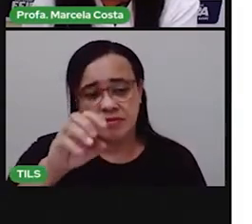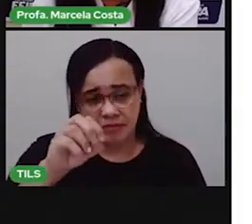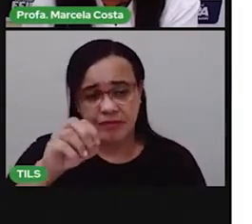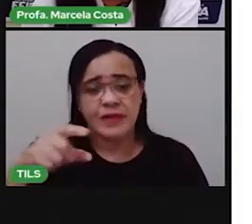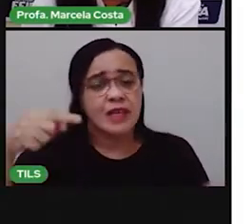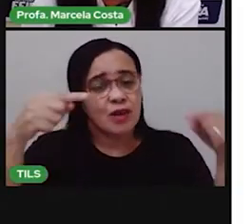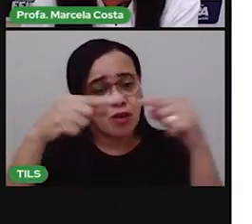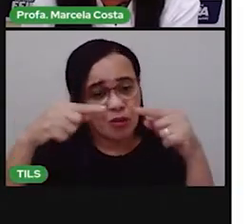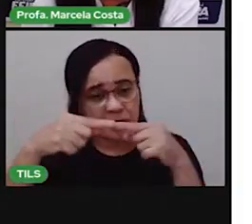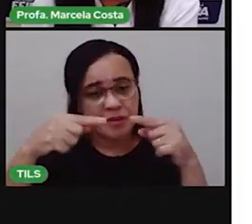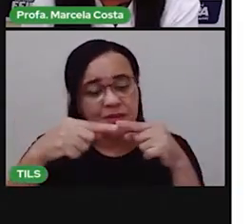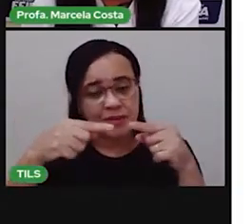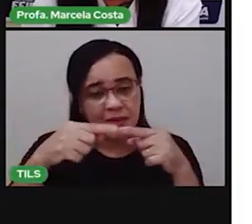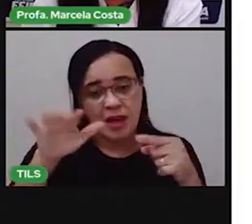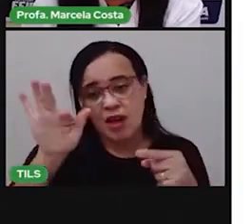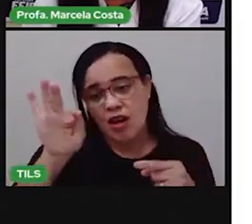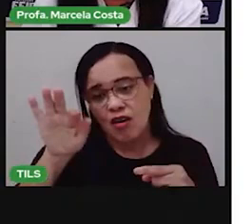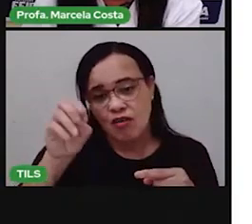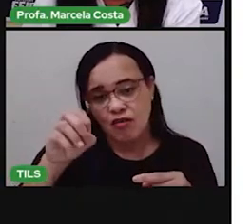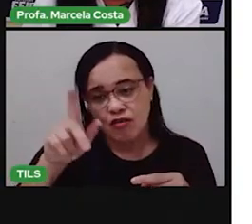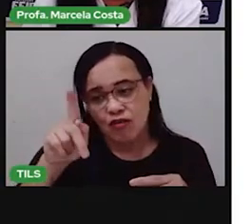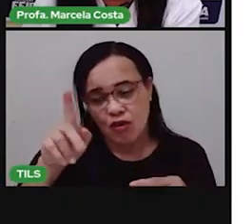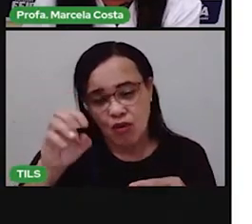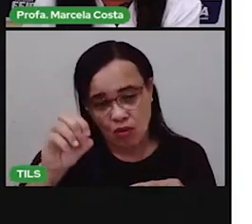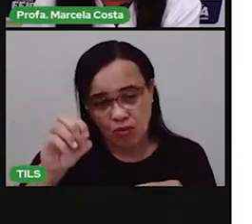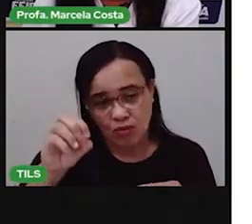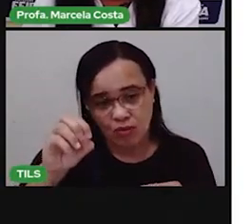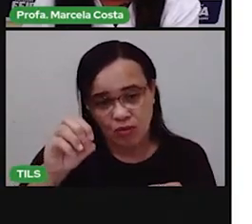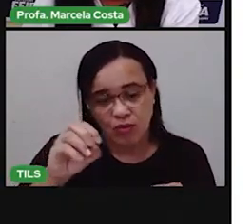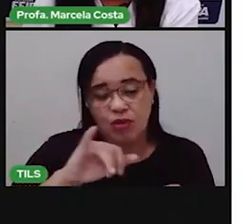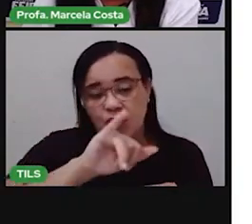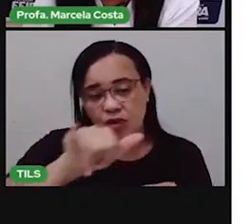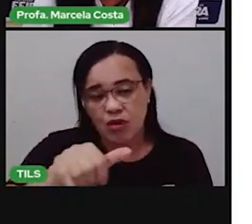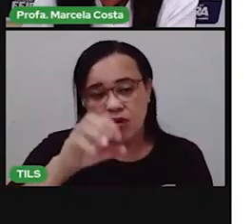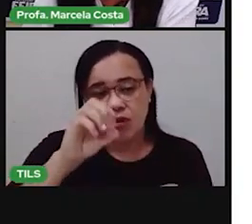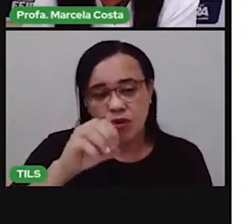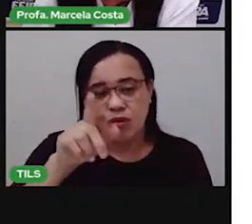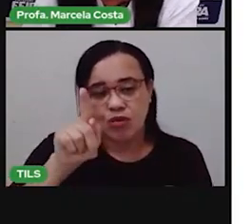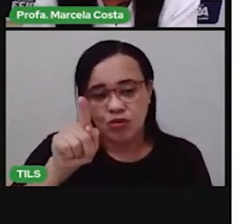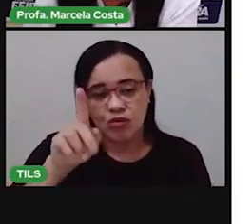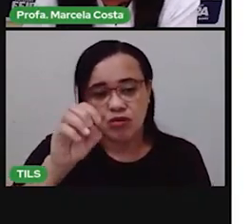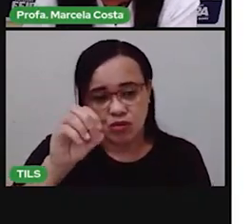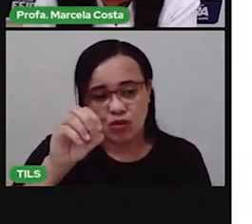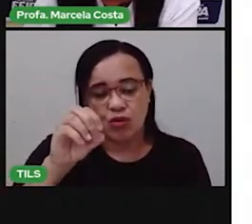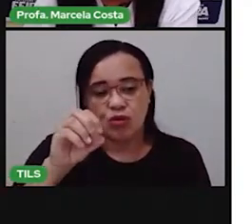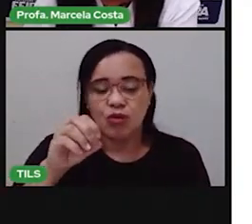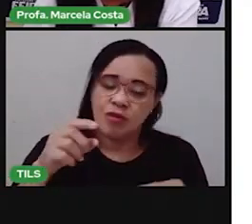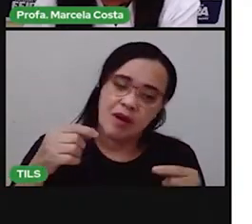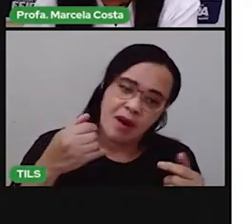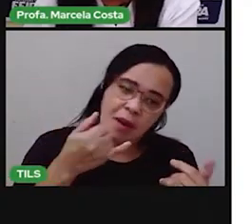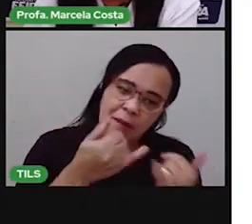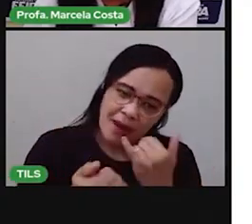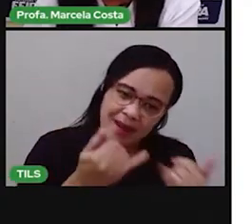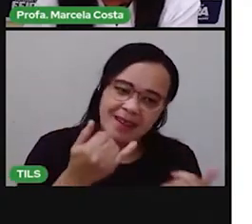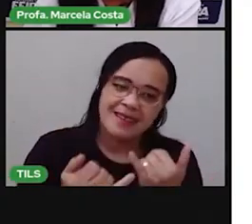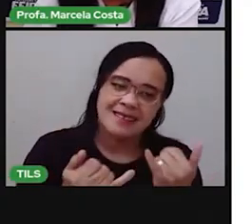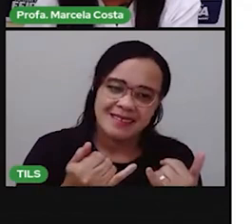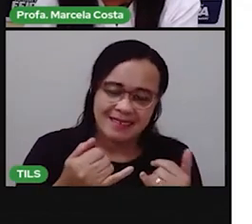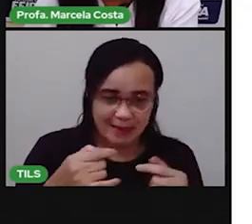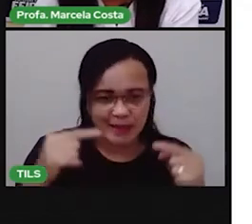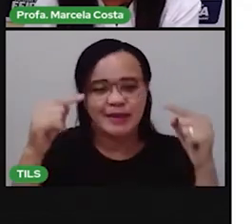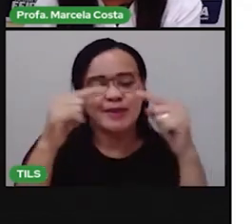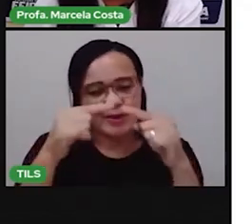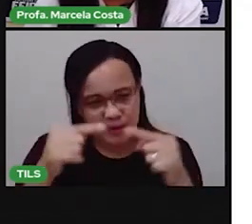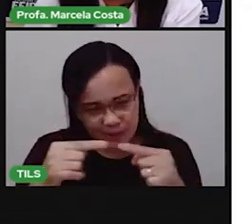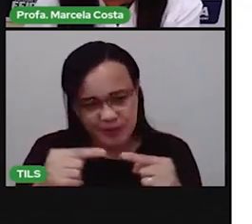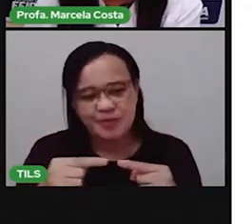Jogo. Jogo tem a mesma terminação que a palavra fogo, então elas estão rimando,